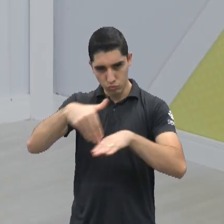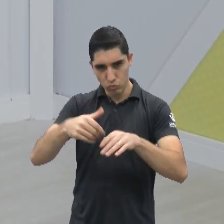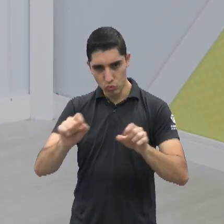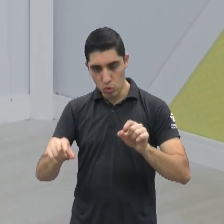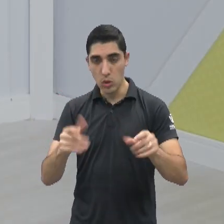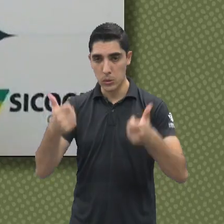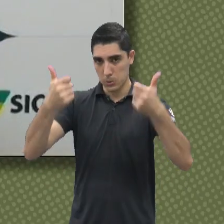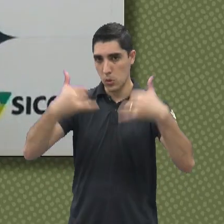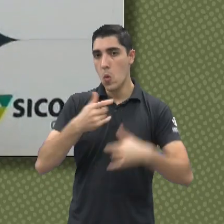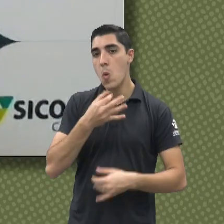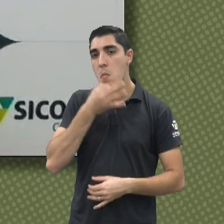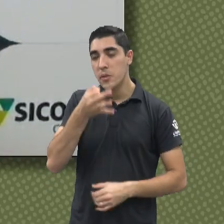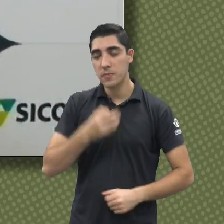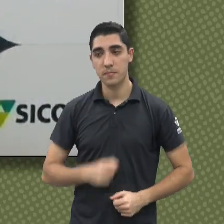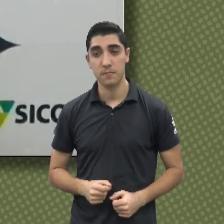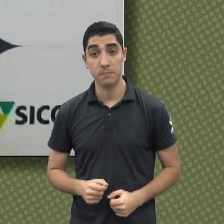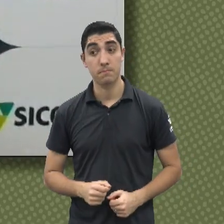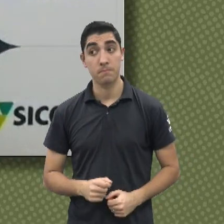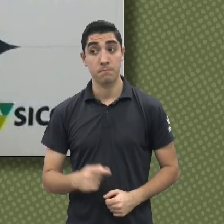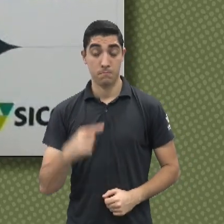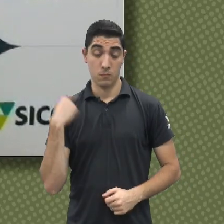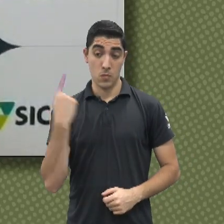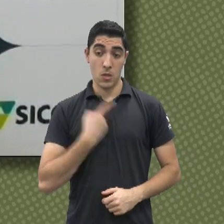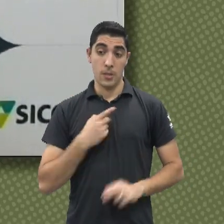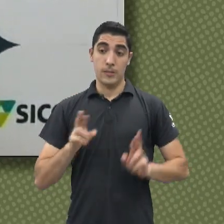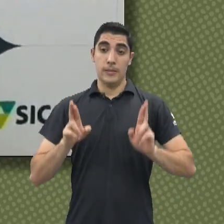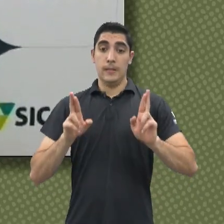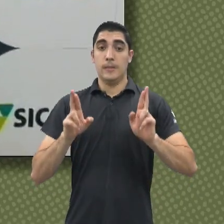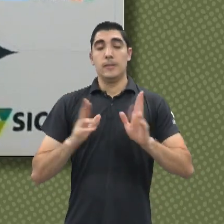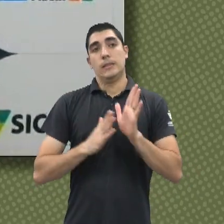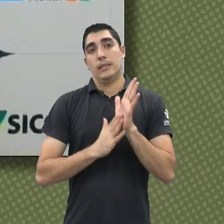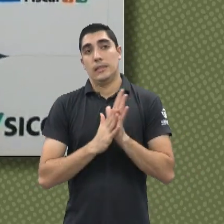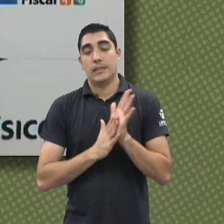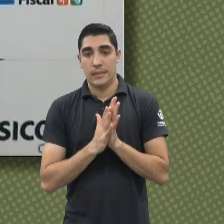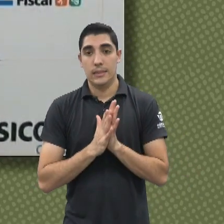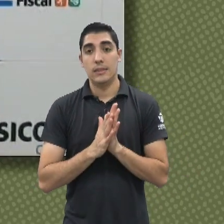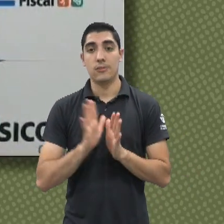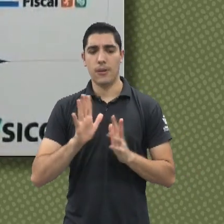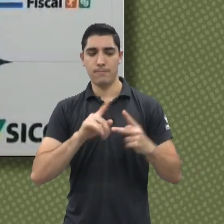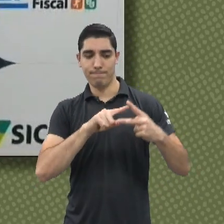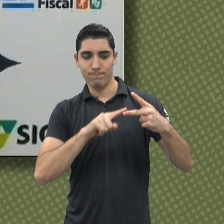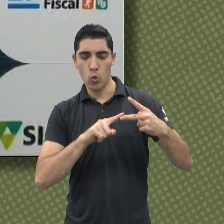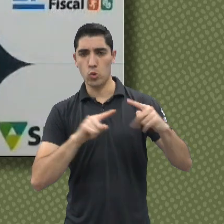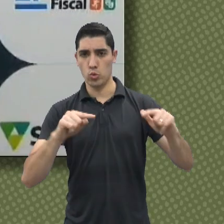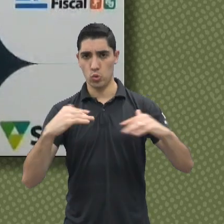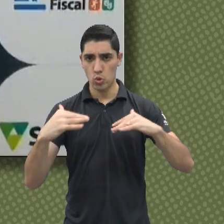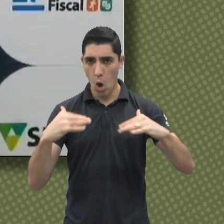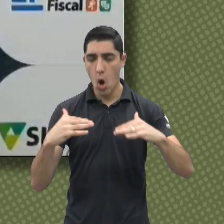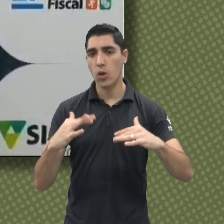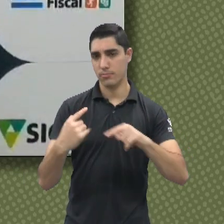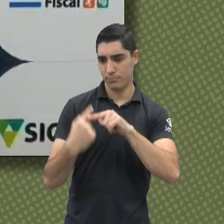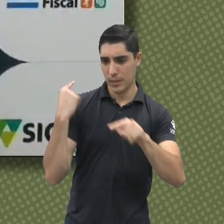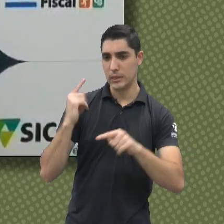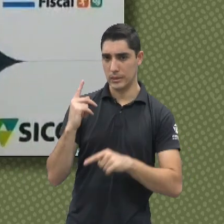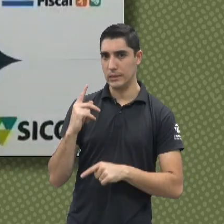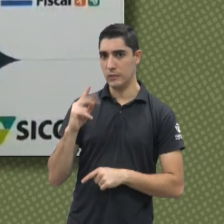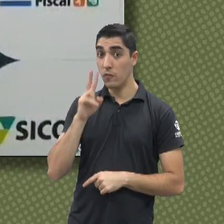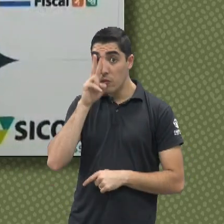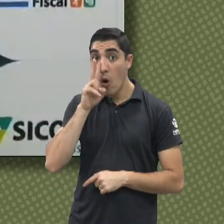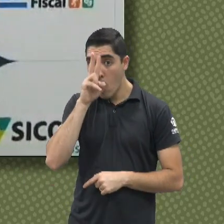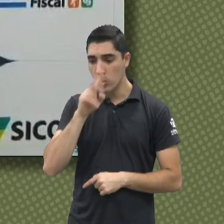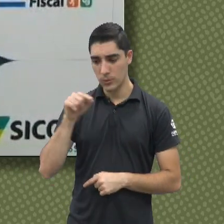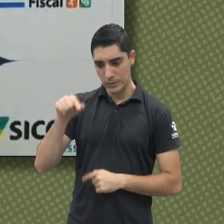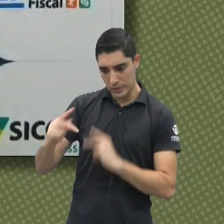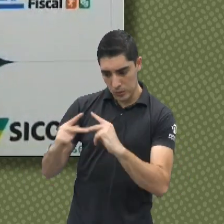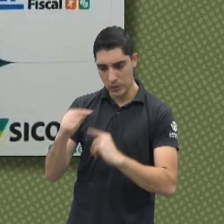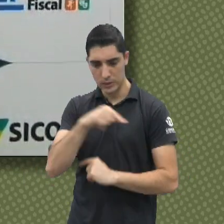Matheus. Bom, a expectativa é de ganhar de 2 jogos, né? 2 equipes muito equilibradas, parecidas, fizeram